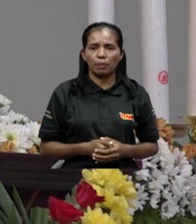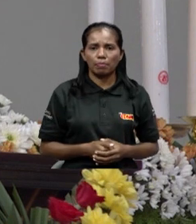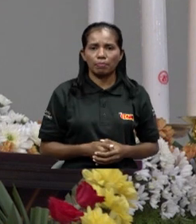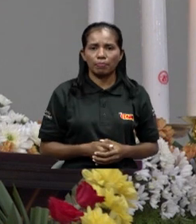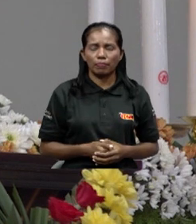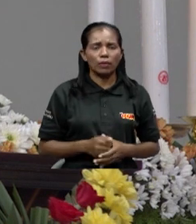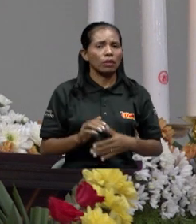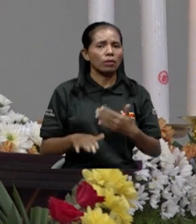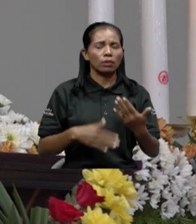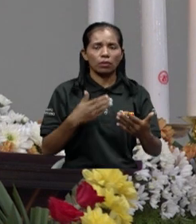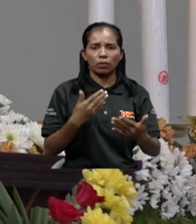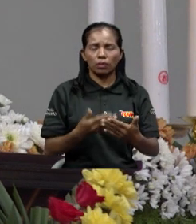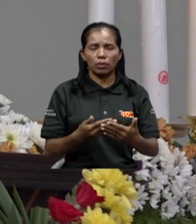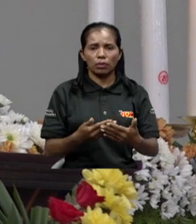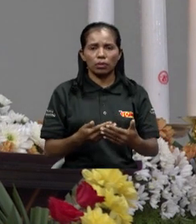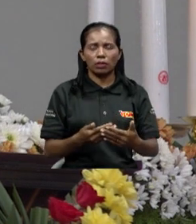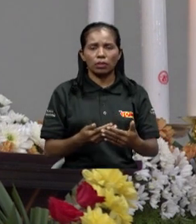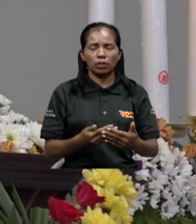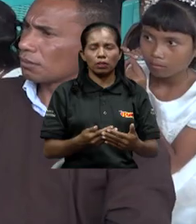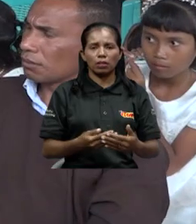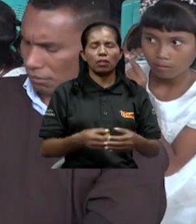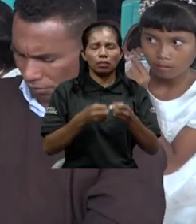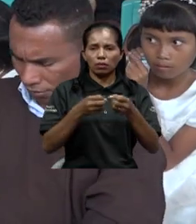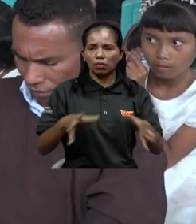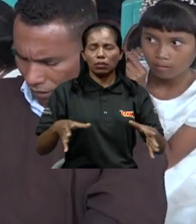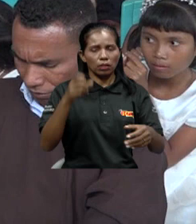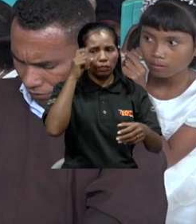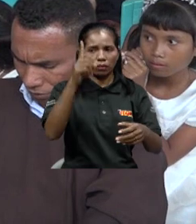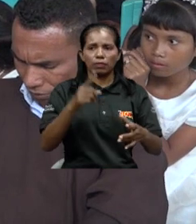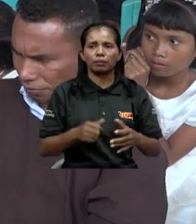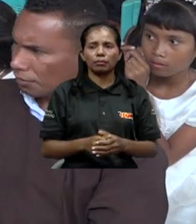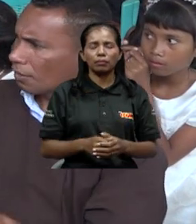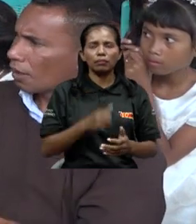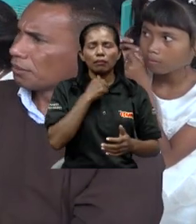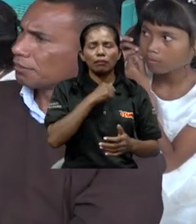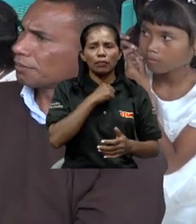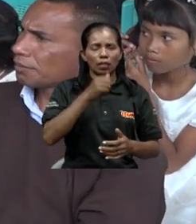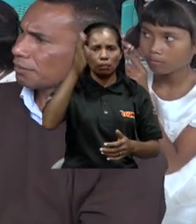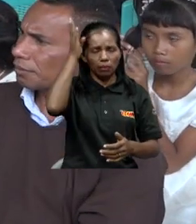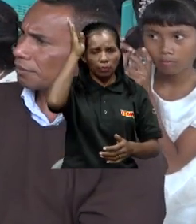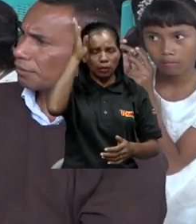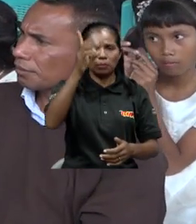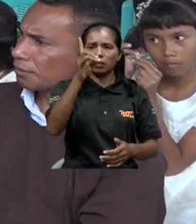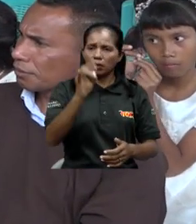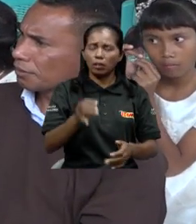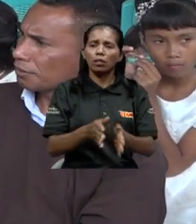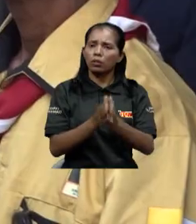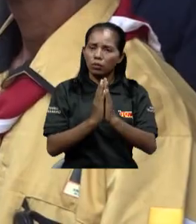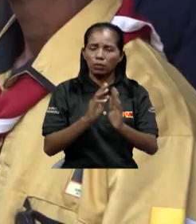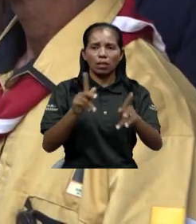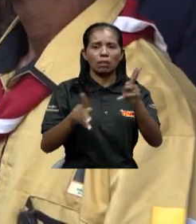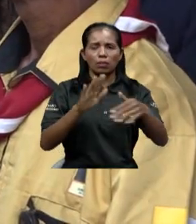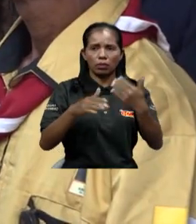Buat hotu la monutun de repente dei. Dom Virgílio Cardeal do Carmo da Silva SDB Mos, Russo Basarani